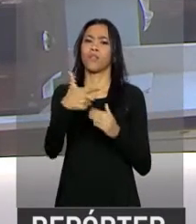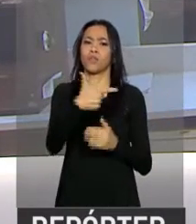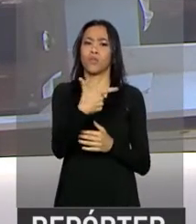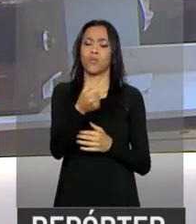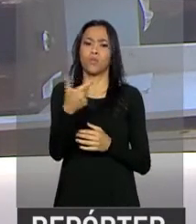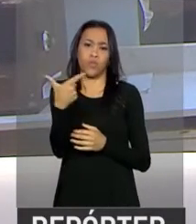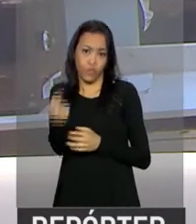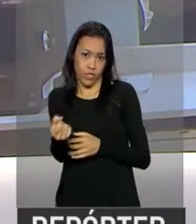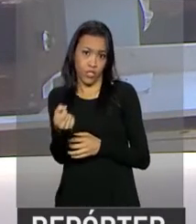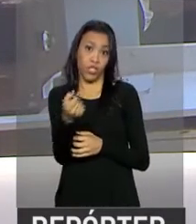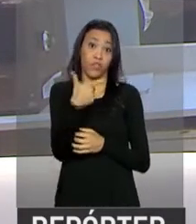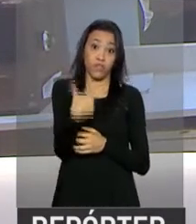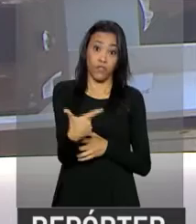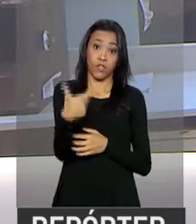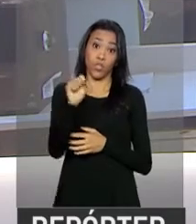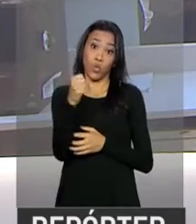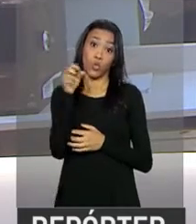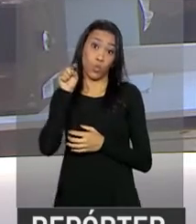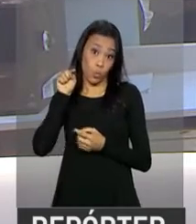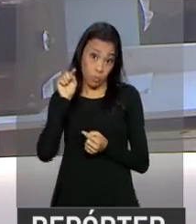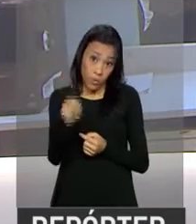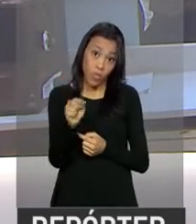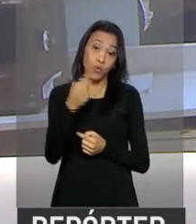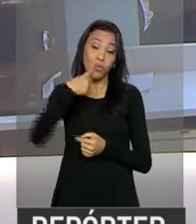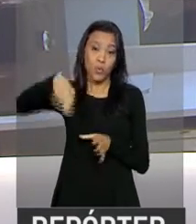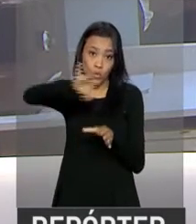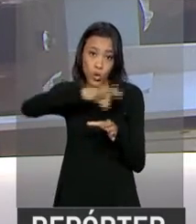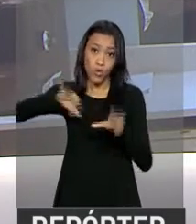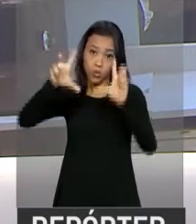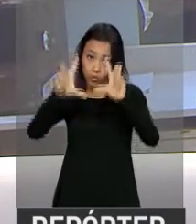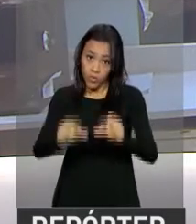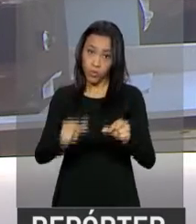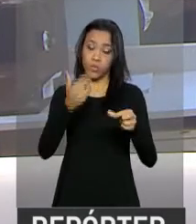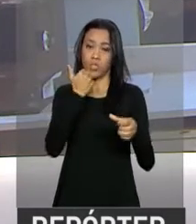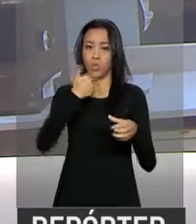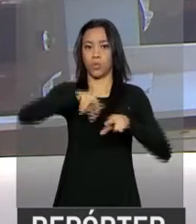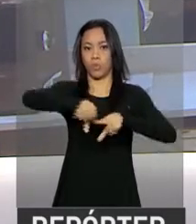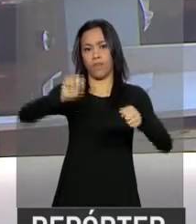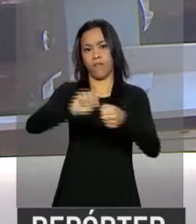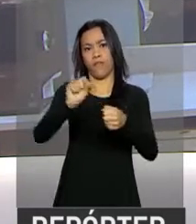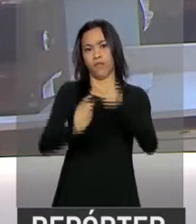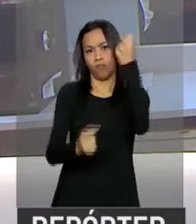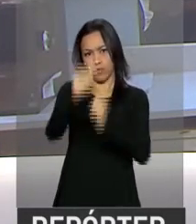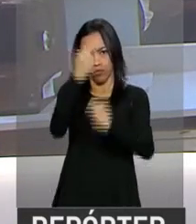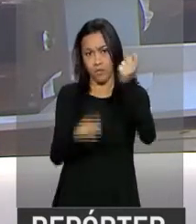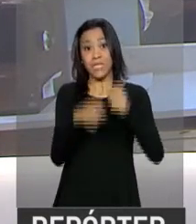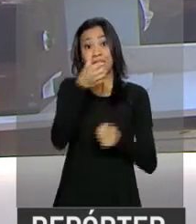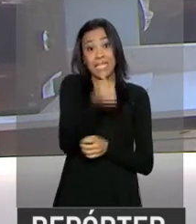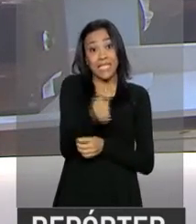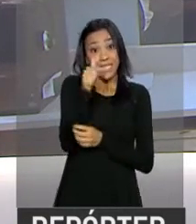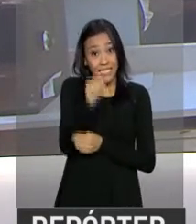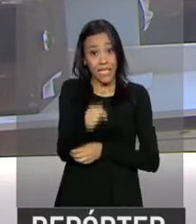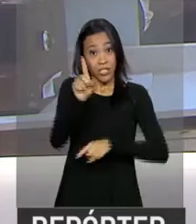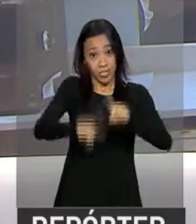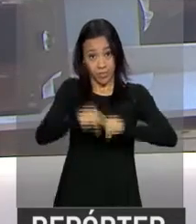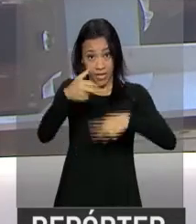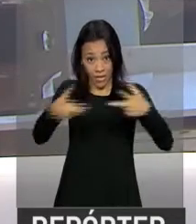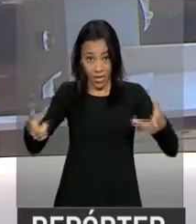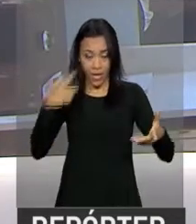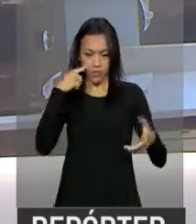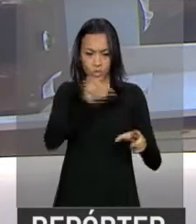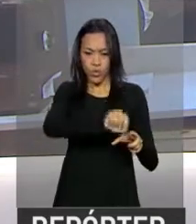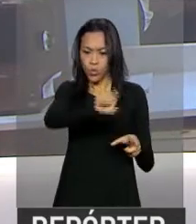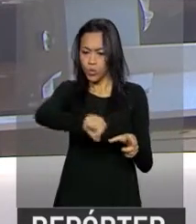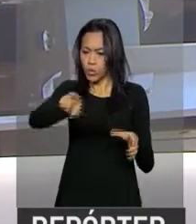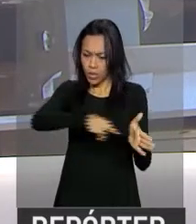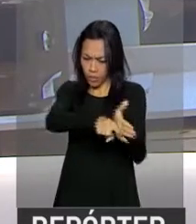28 mil toneladas de sódio nos alimentos. Segundo a Anvisa, 67 produtos mais consumidos pelo brasileiro foram analisados